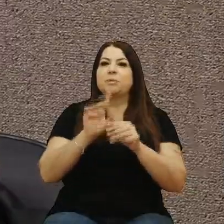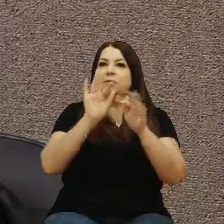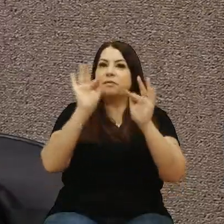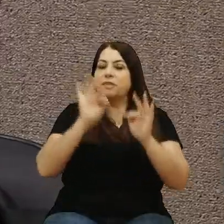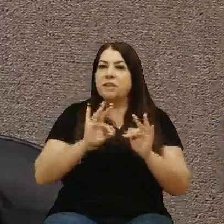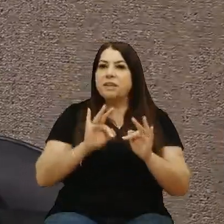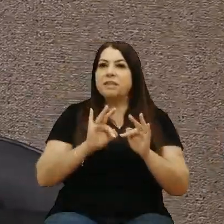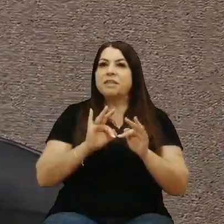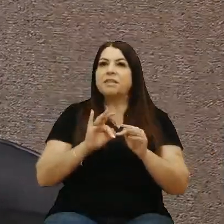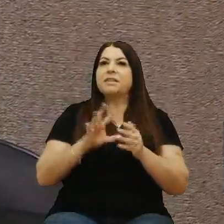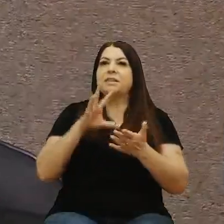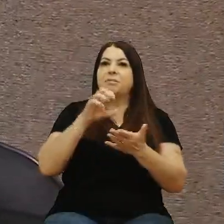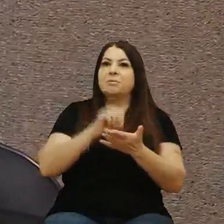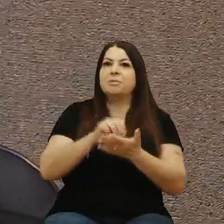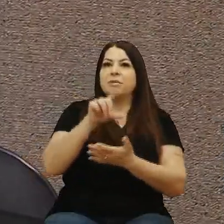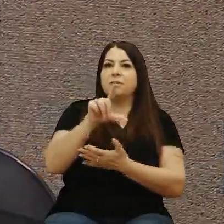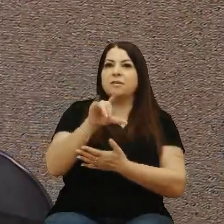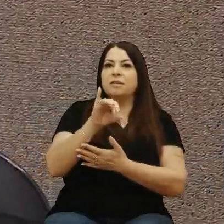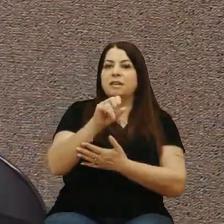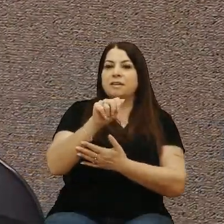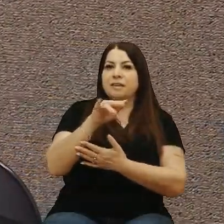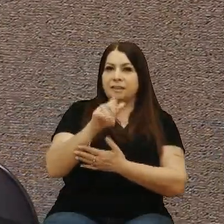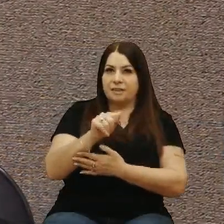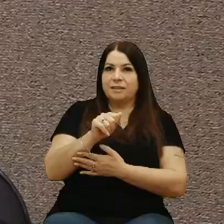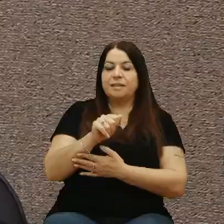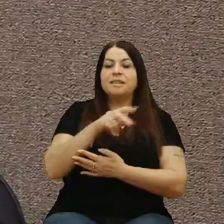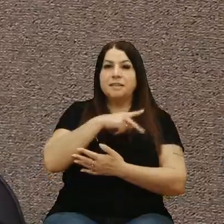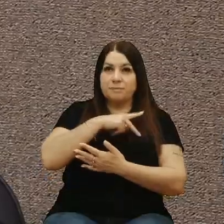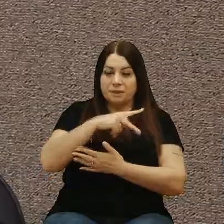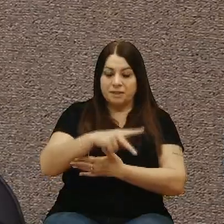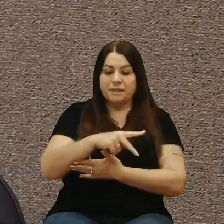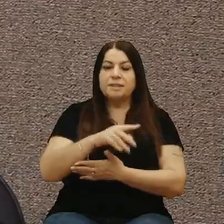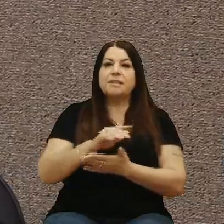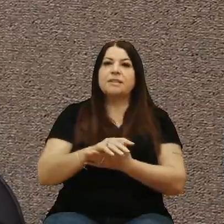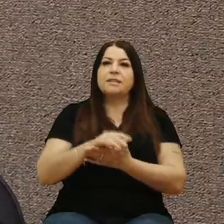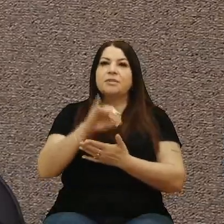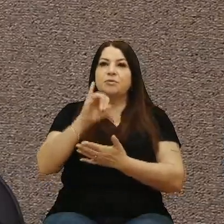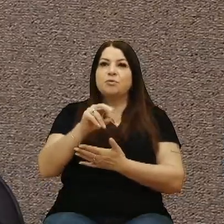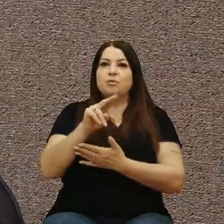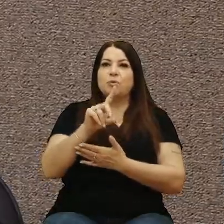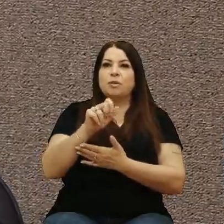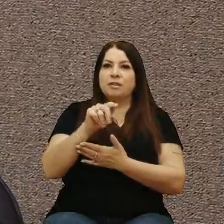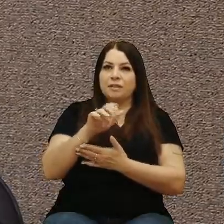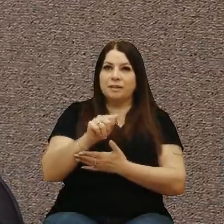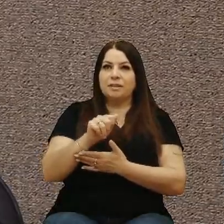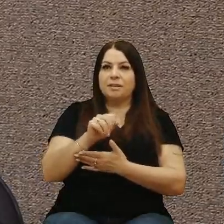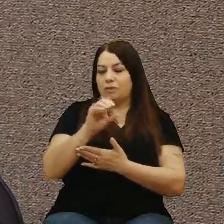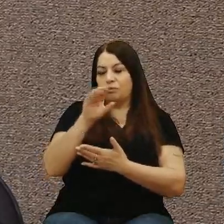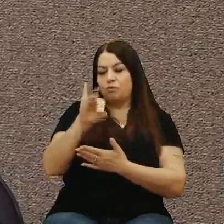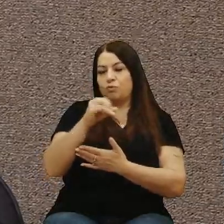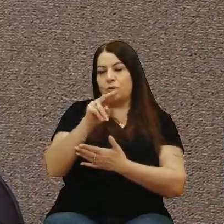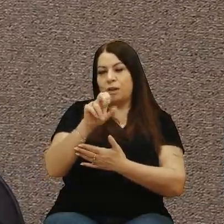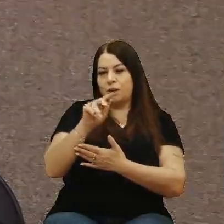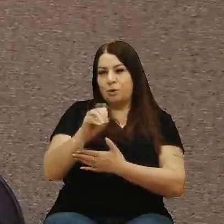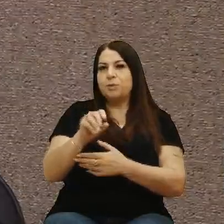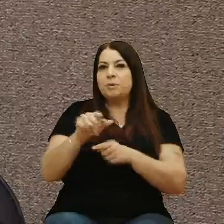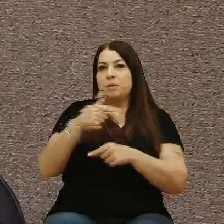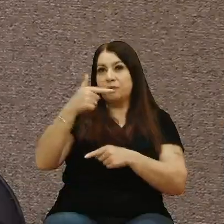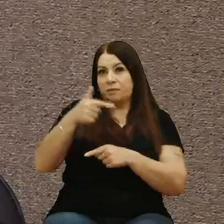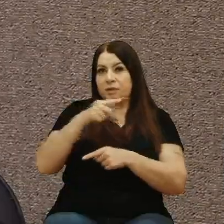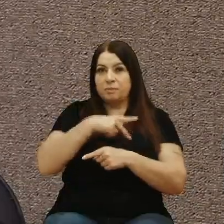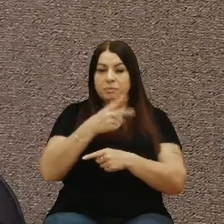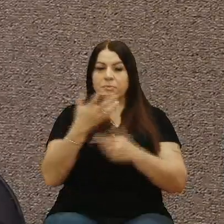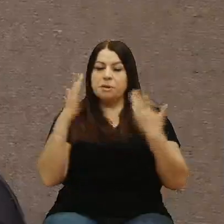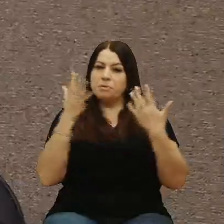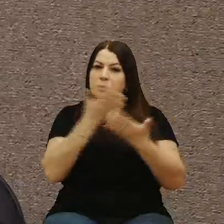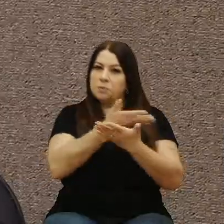felizes. Tivemos a posse da Lisandra de Bona na presidência e do Juliano Gimenez na vice-presidência. Então, quero parabenizar os dois,